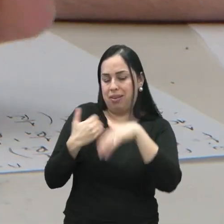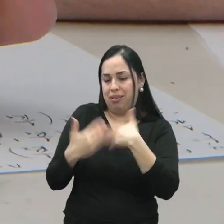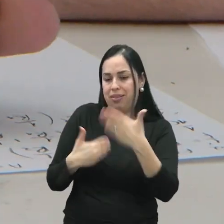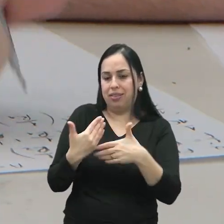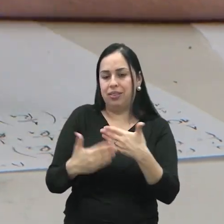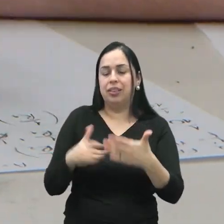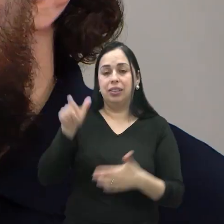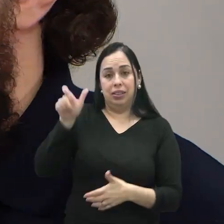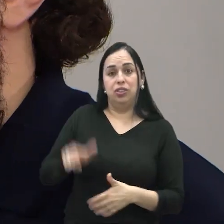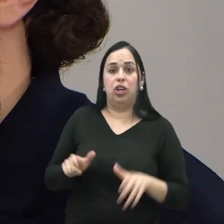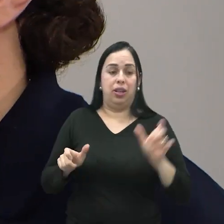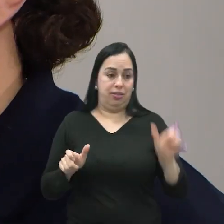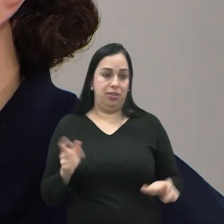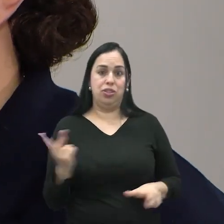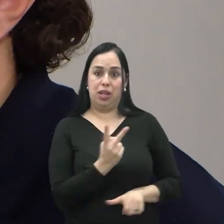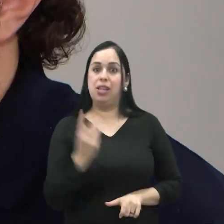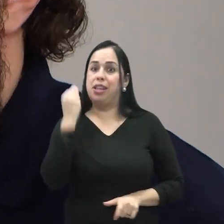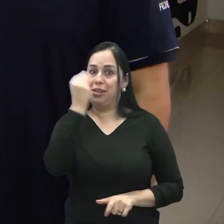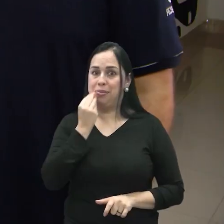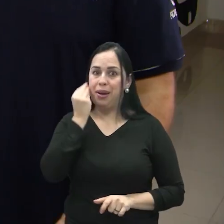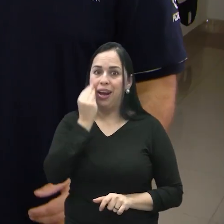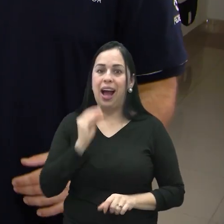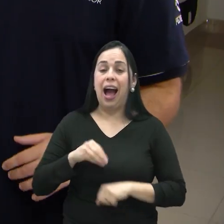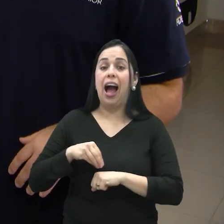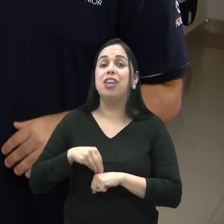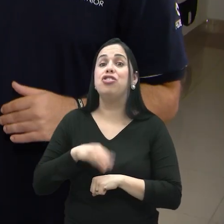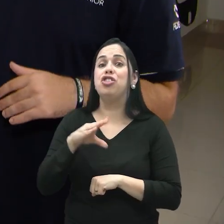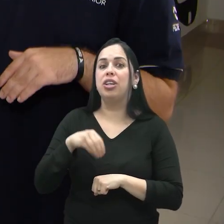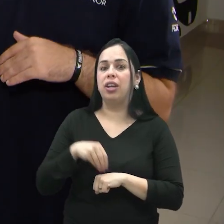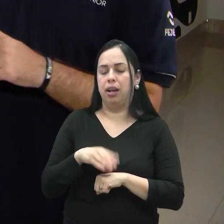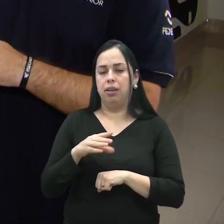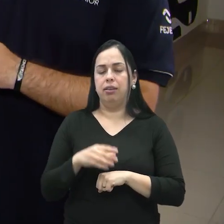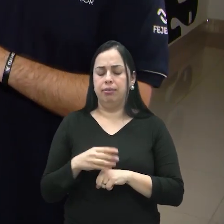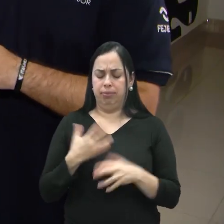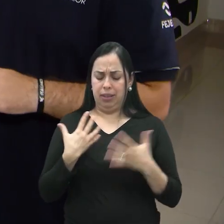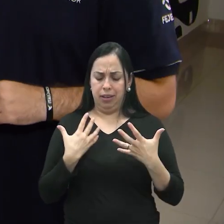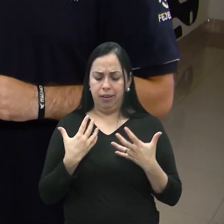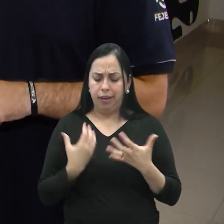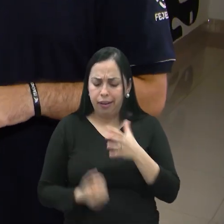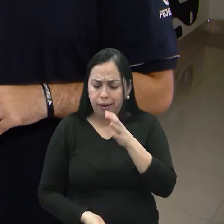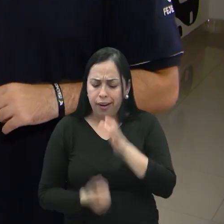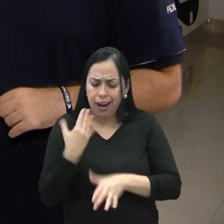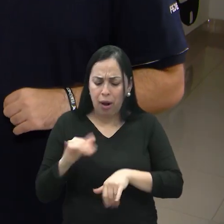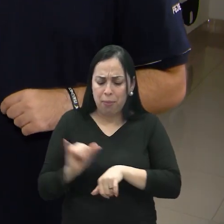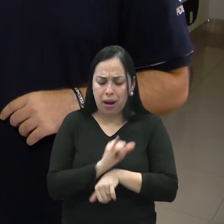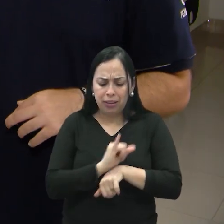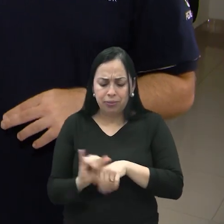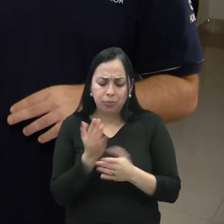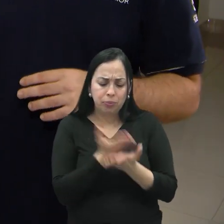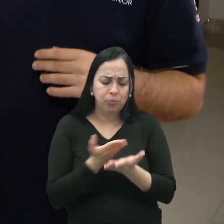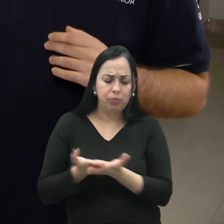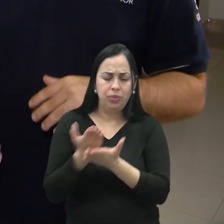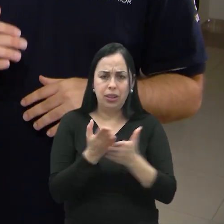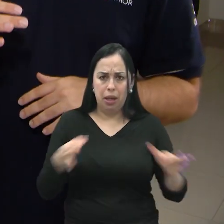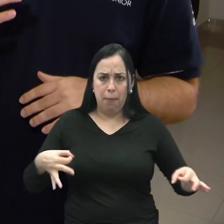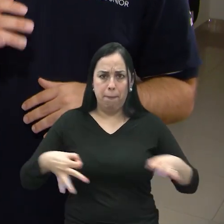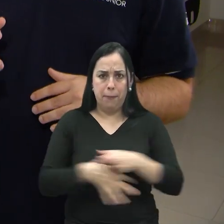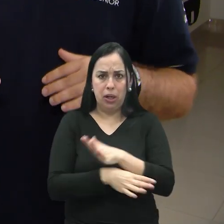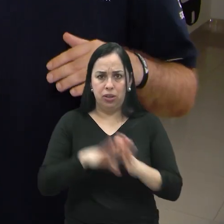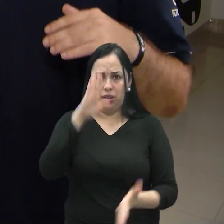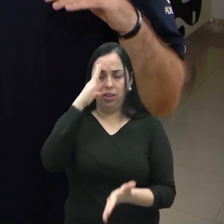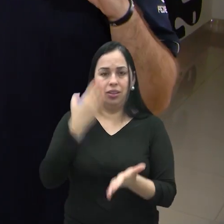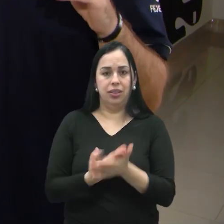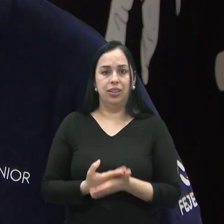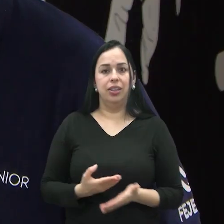do aprendizado. Para quem viveu esse processo, a dica é encontrar o próprio método de estudos para se sentir mais preparado